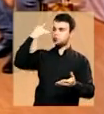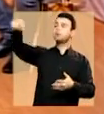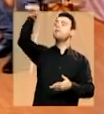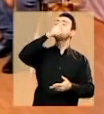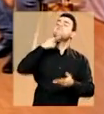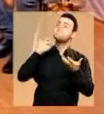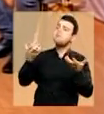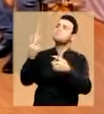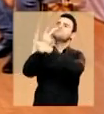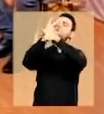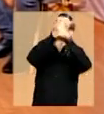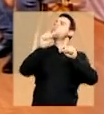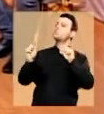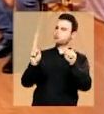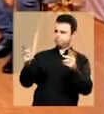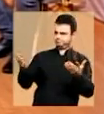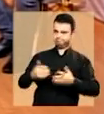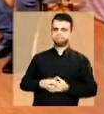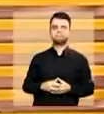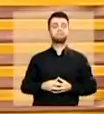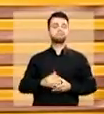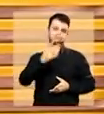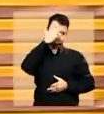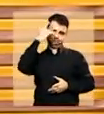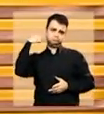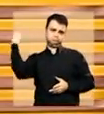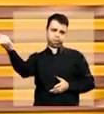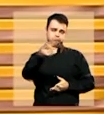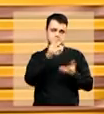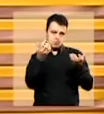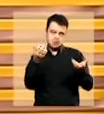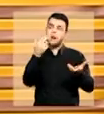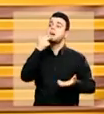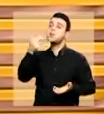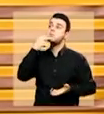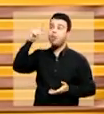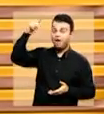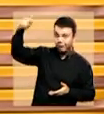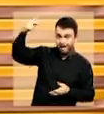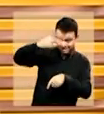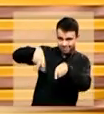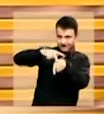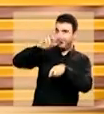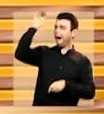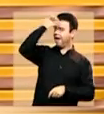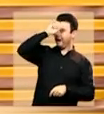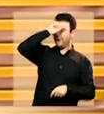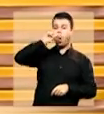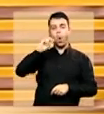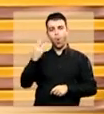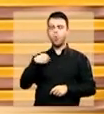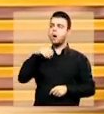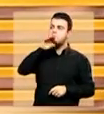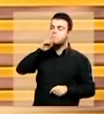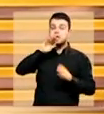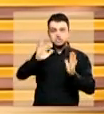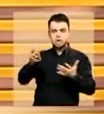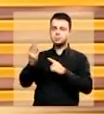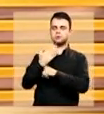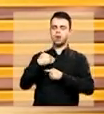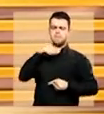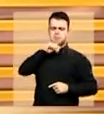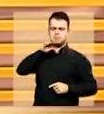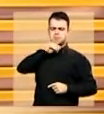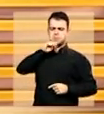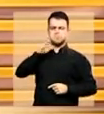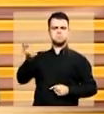quando fazem um intercâmbio? Em geral, elas querem aprender o idioma ou melhorar o idioma. Muitas vezes elas precisam